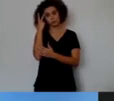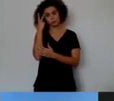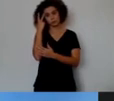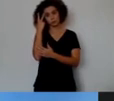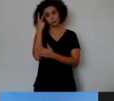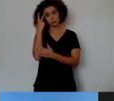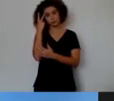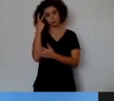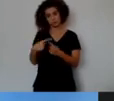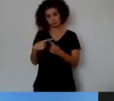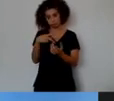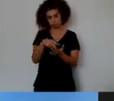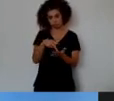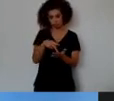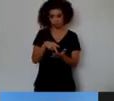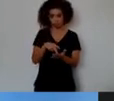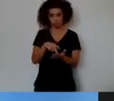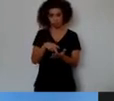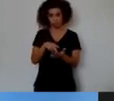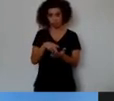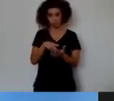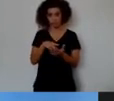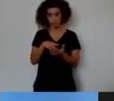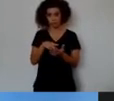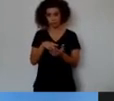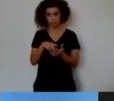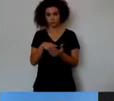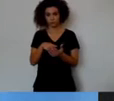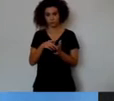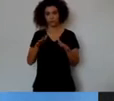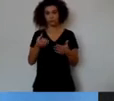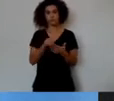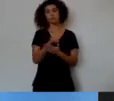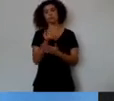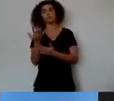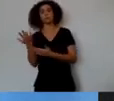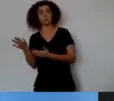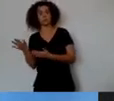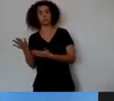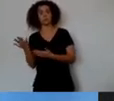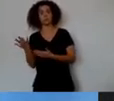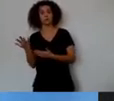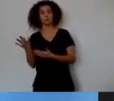está em tudo, não é simplesmente a gente que está vendo. Né? Então, quando vocês ouvirem essa frase, ou quando vocês